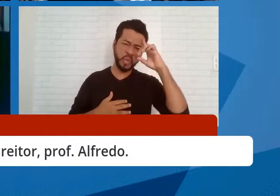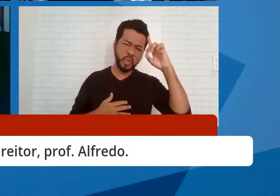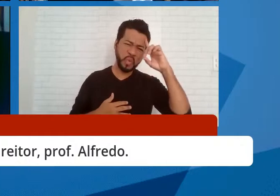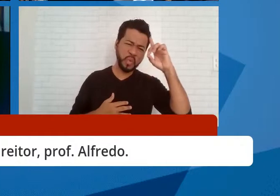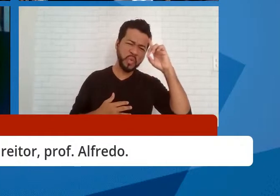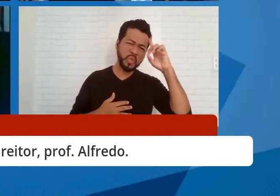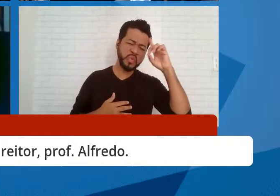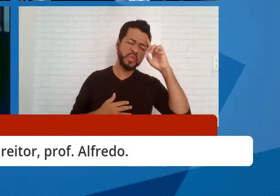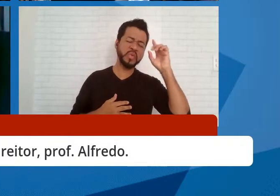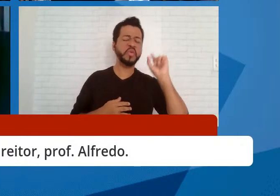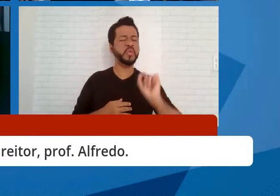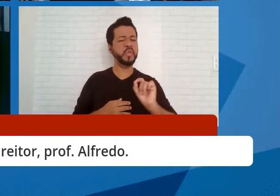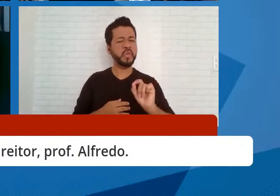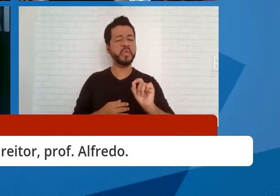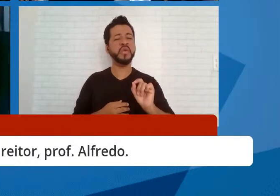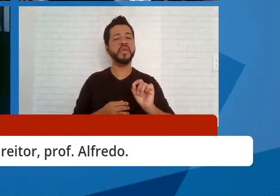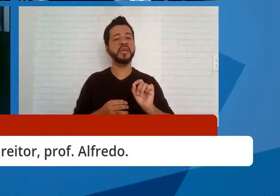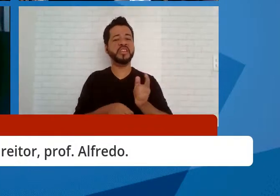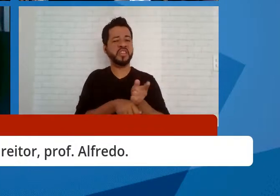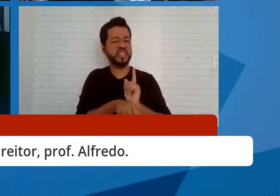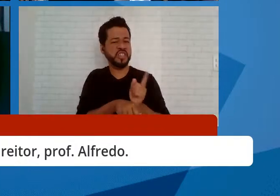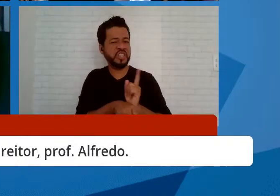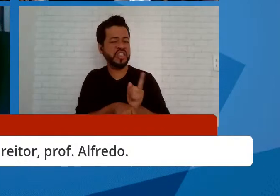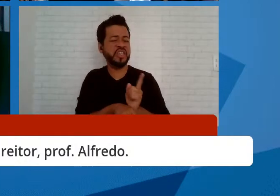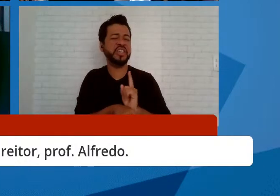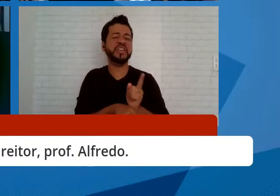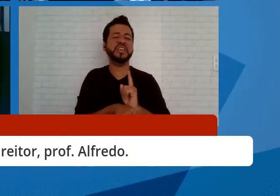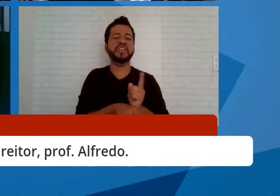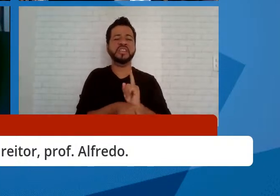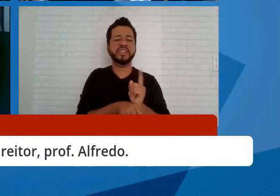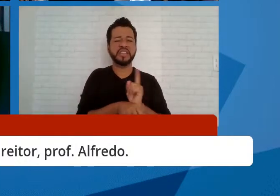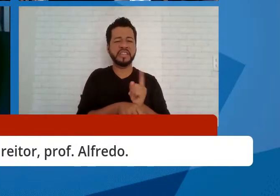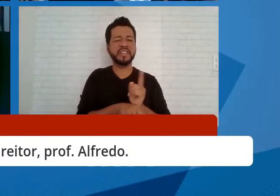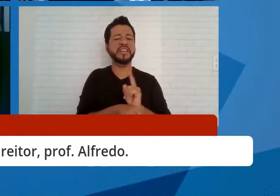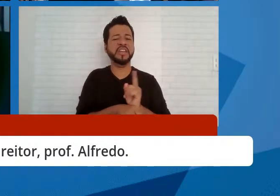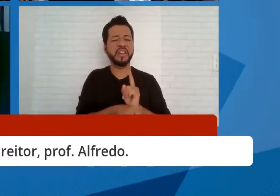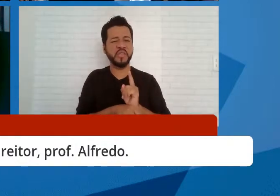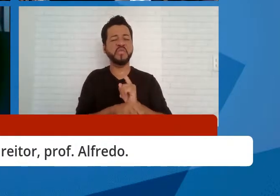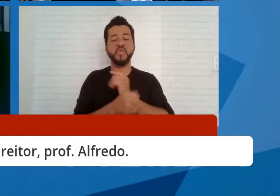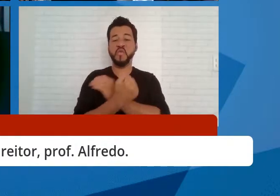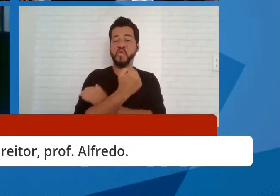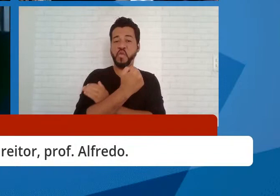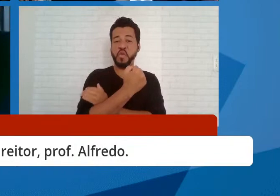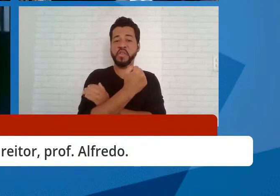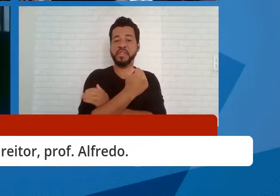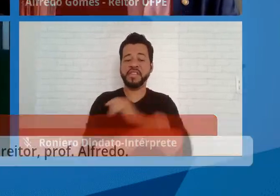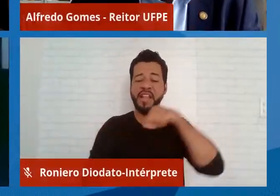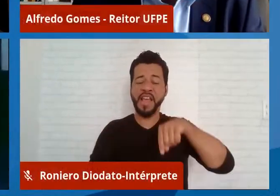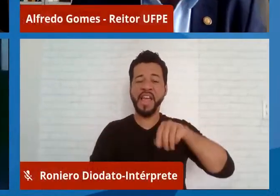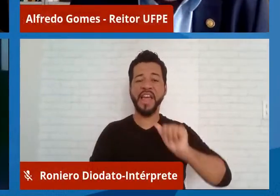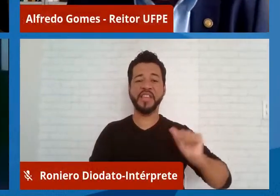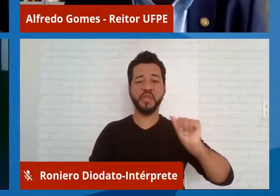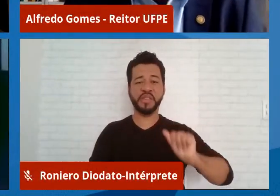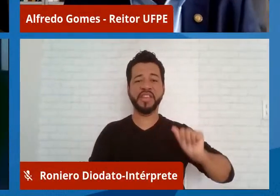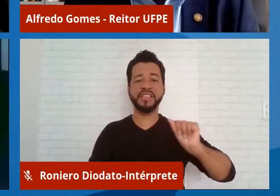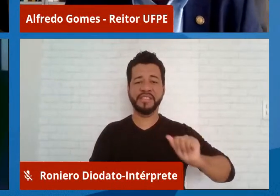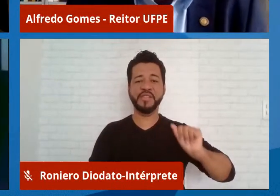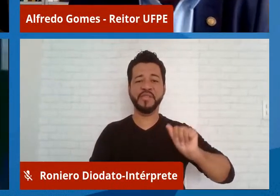aí na gestão e na presença e força da nossa associação. Muito obrigada, Alfredo. A palavra é